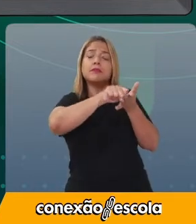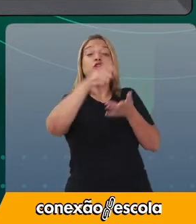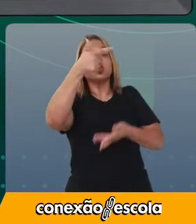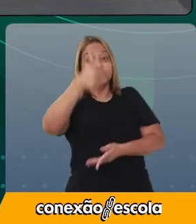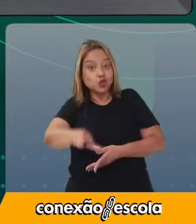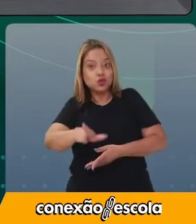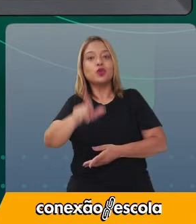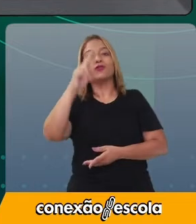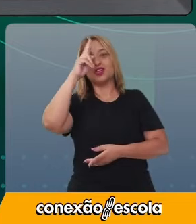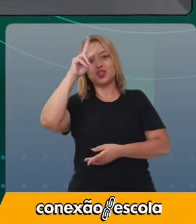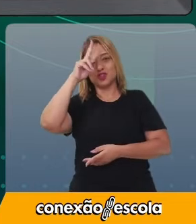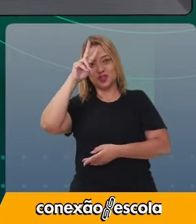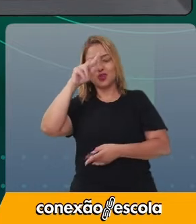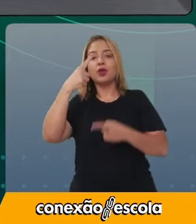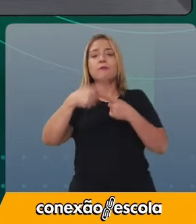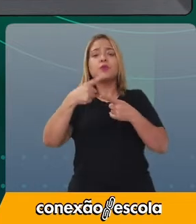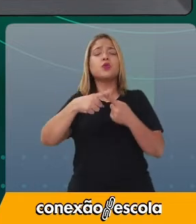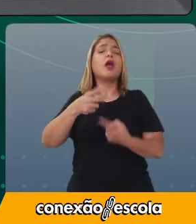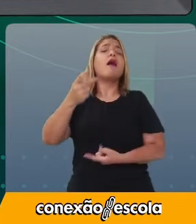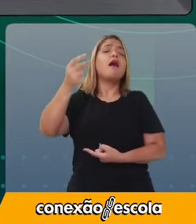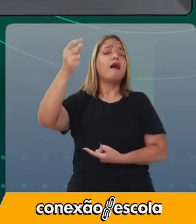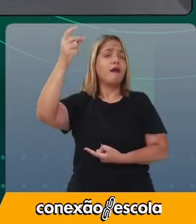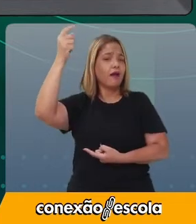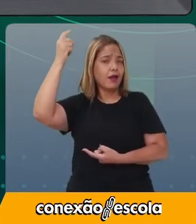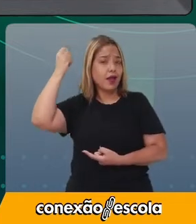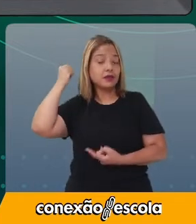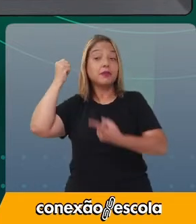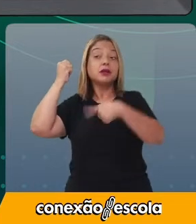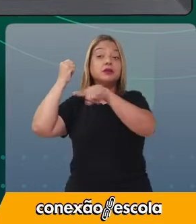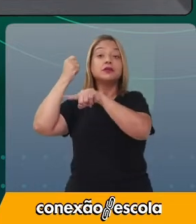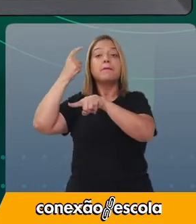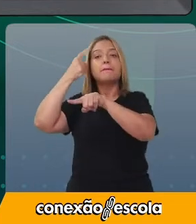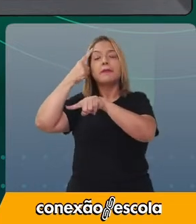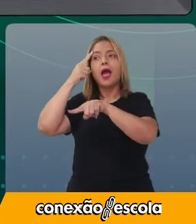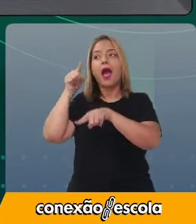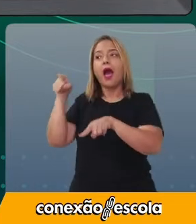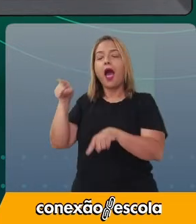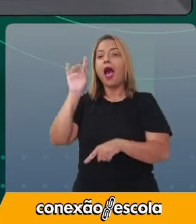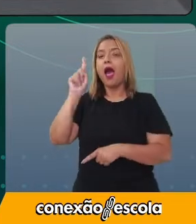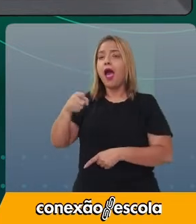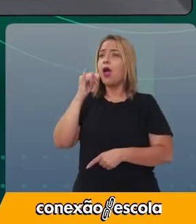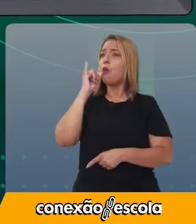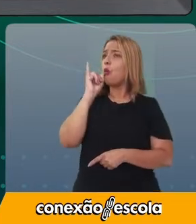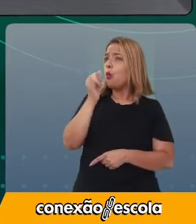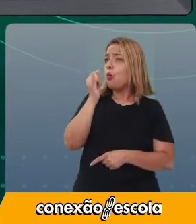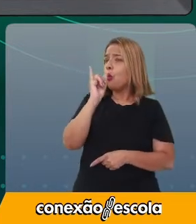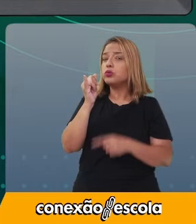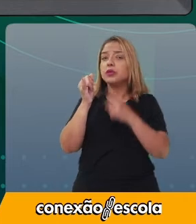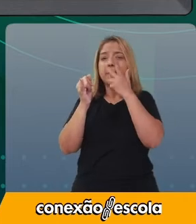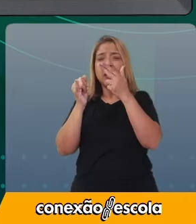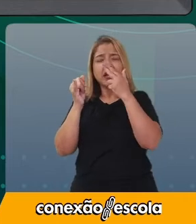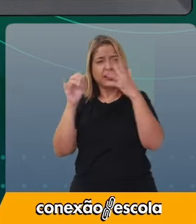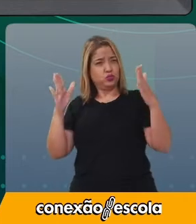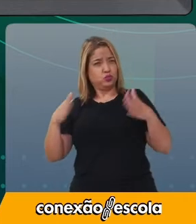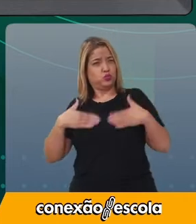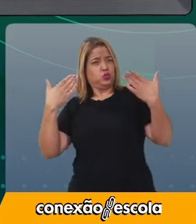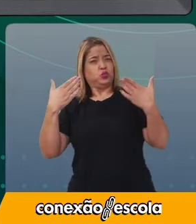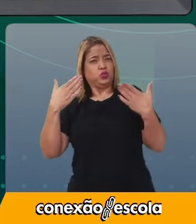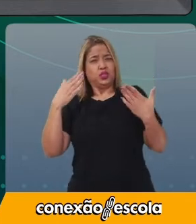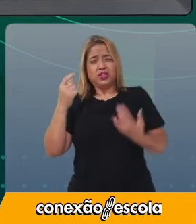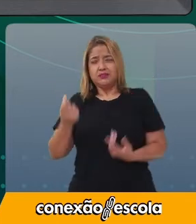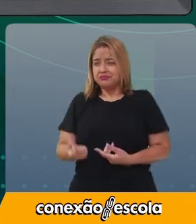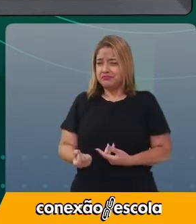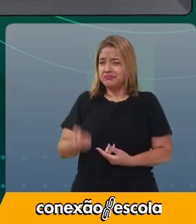histórias. Porque naquela época eles começaram a achar que os contos eram um pouco assustadores.